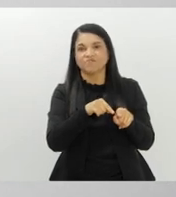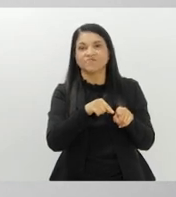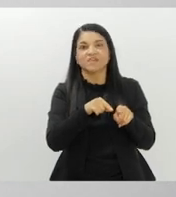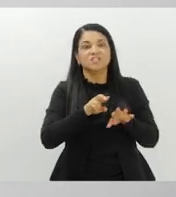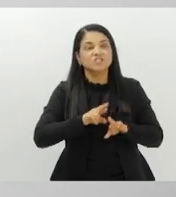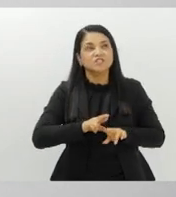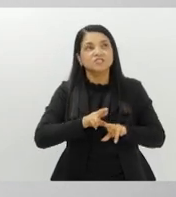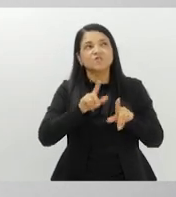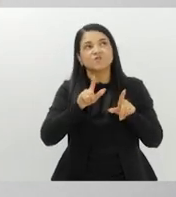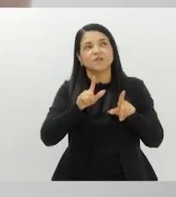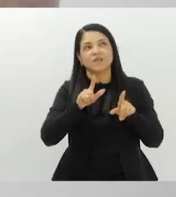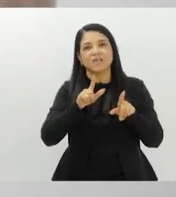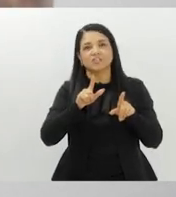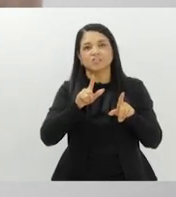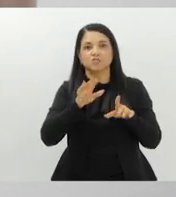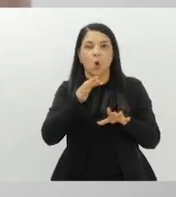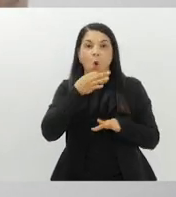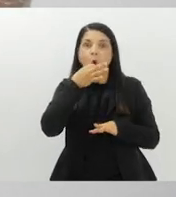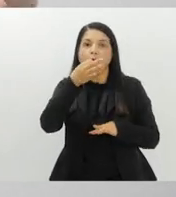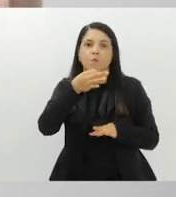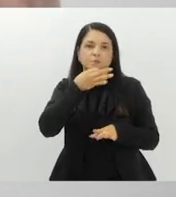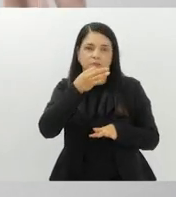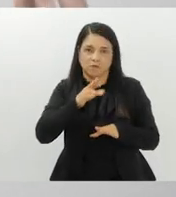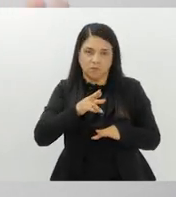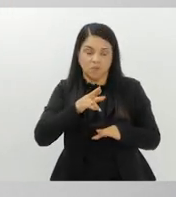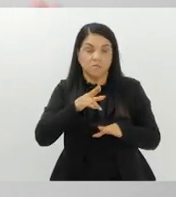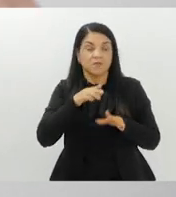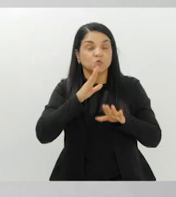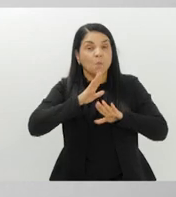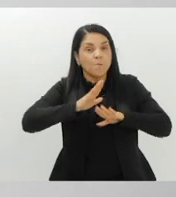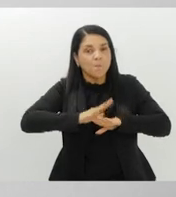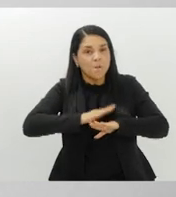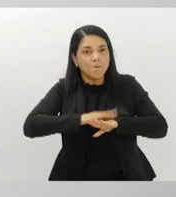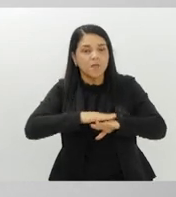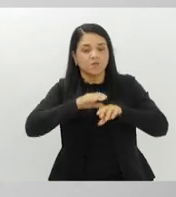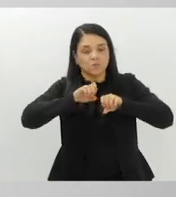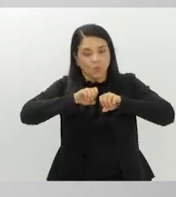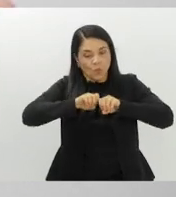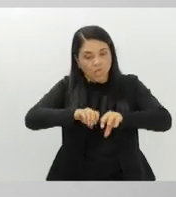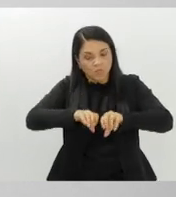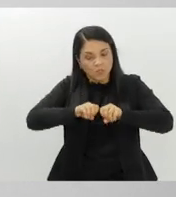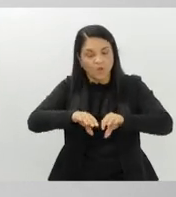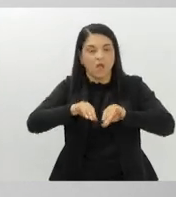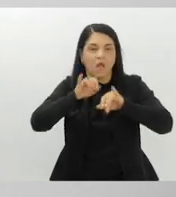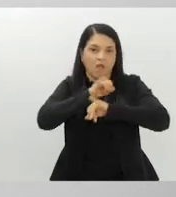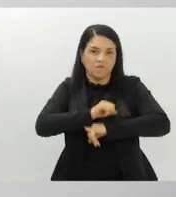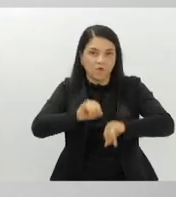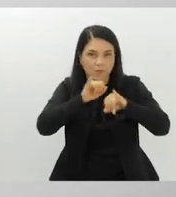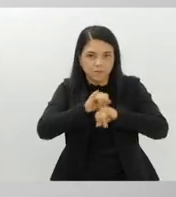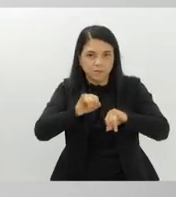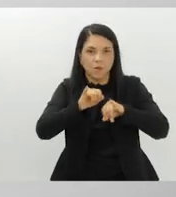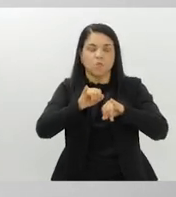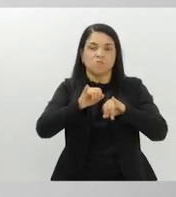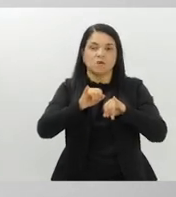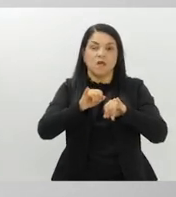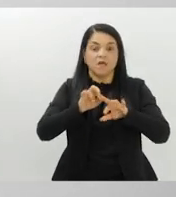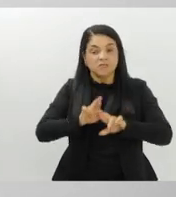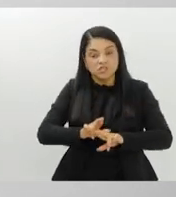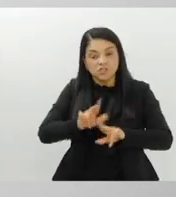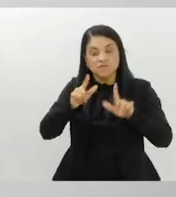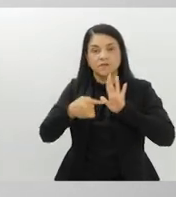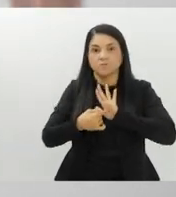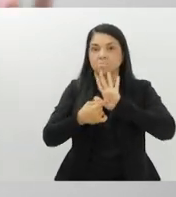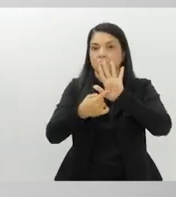fazer com que eles deem a opinião, mas no sentido de ser um momento de educar, de mostrar que essas